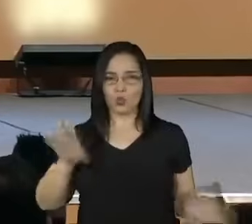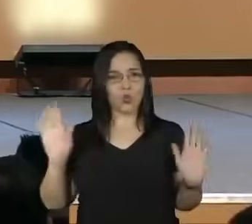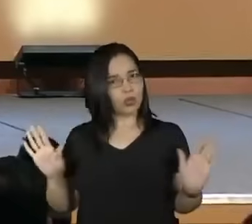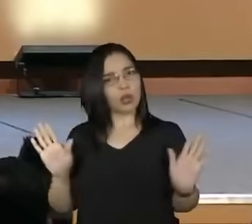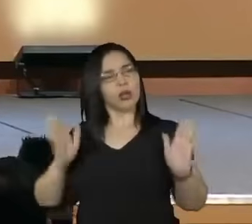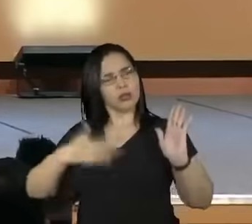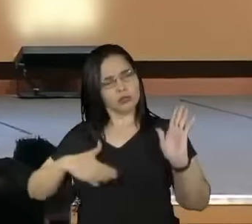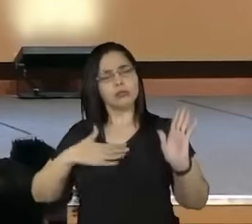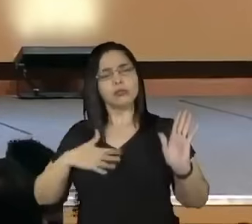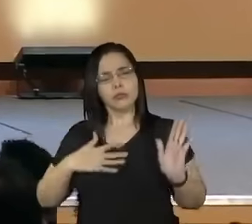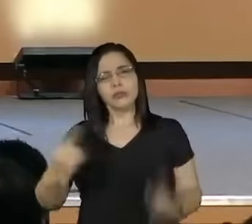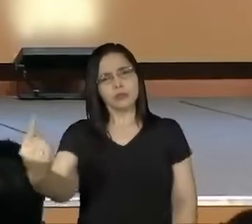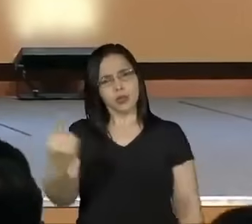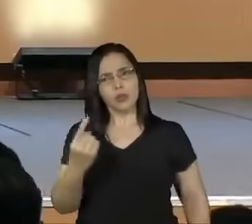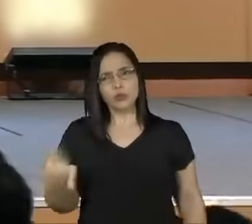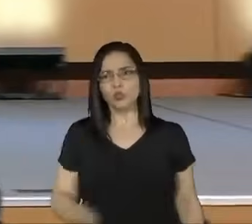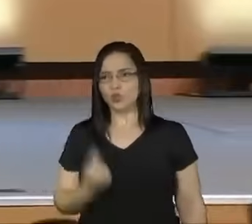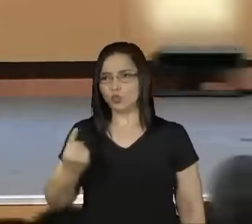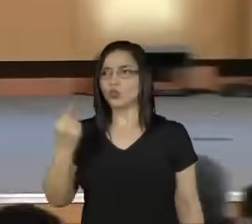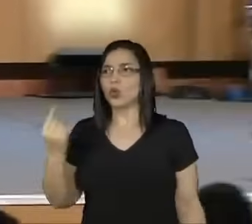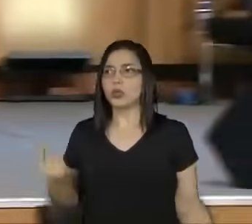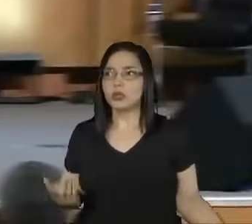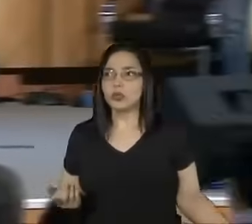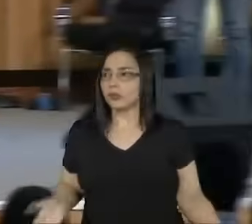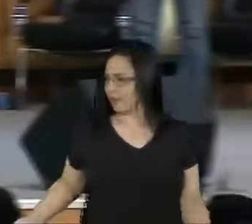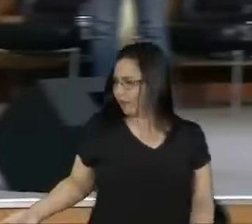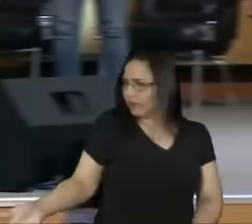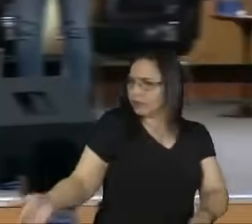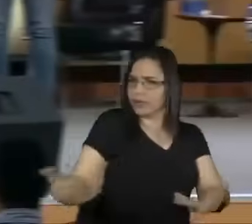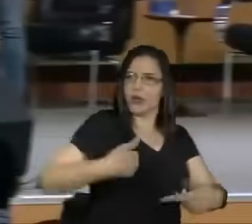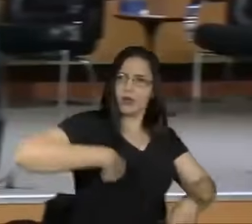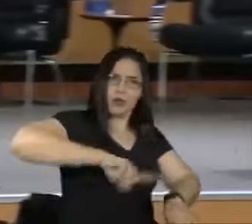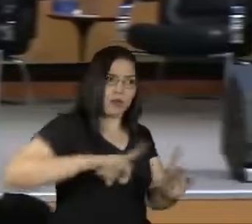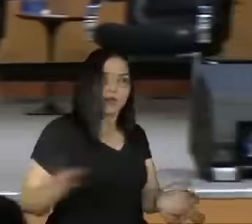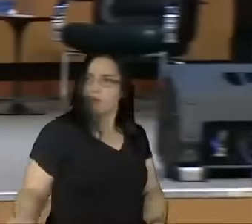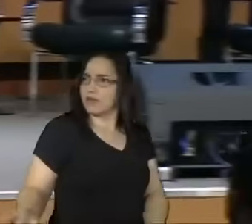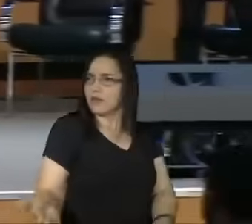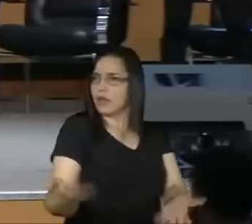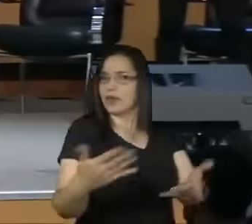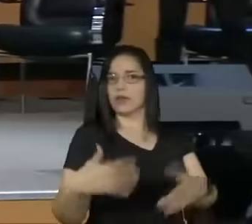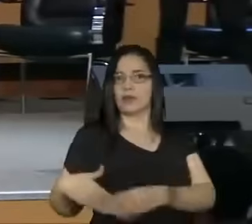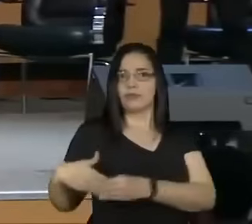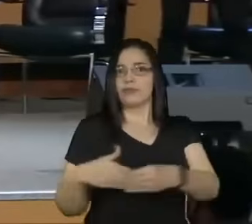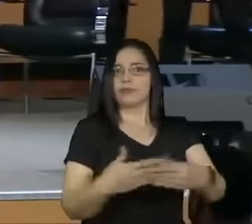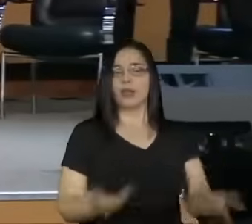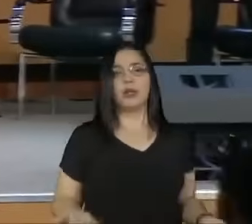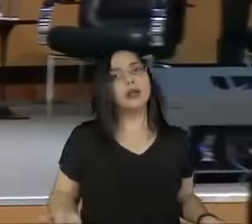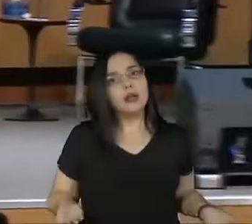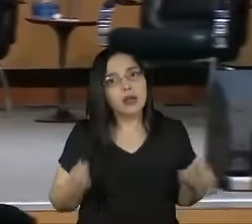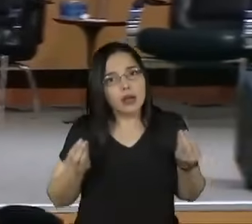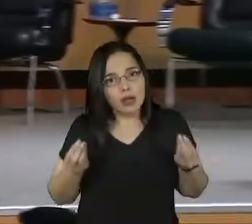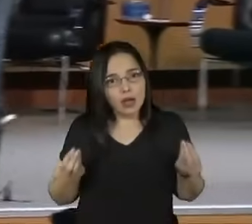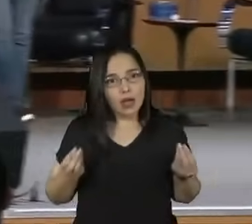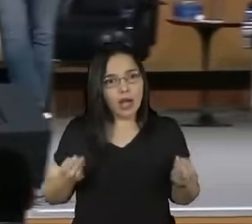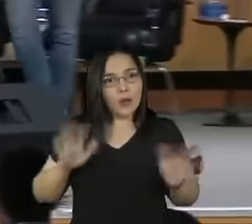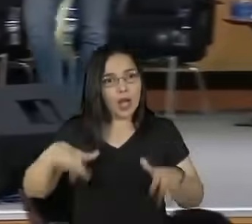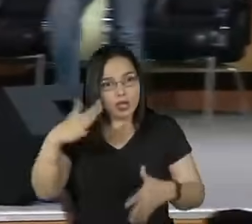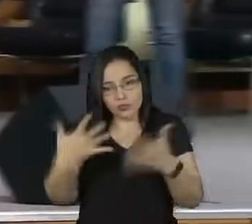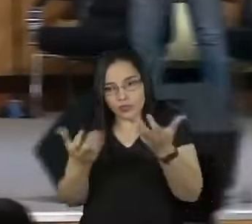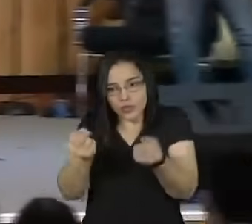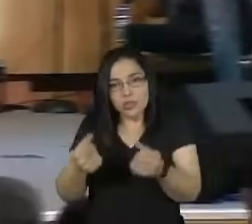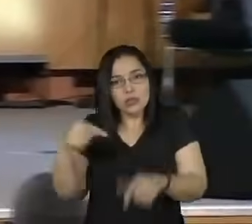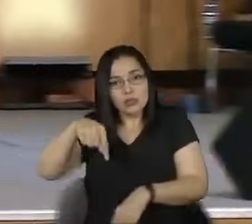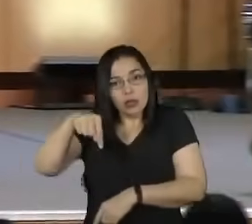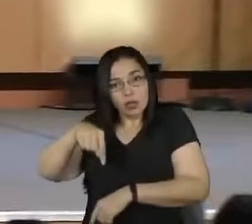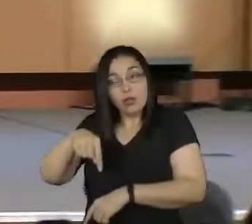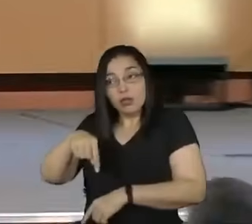sozinha dentro da igreja vamos embora vamos lá vou lá contigo vamos lá você traz uma pessoa ela se converte vem com